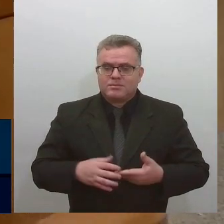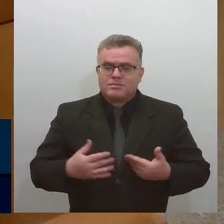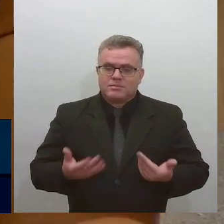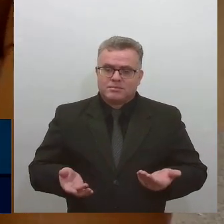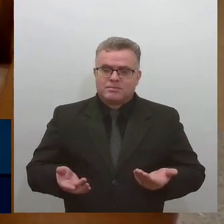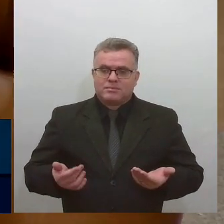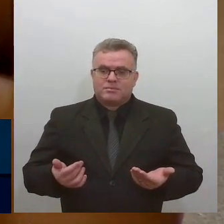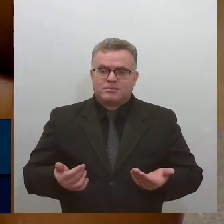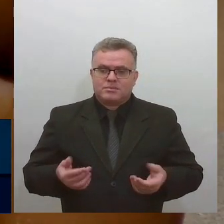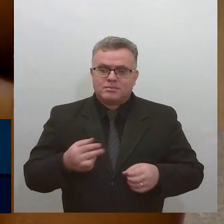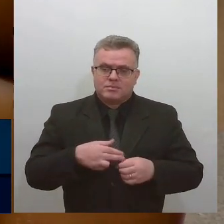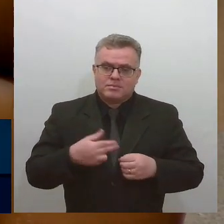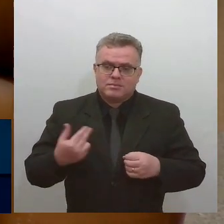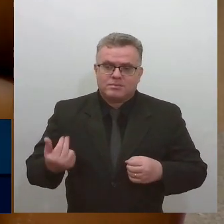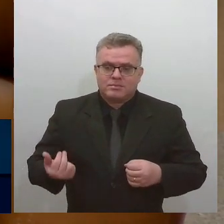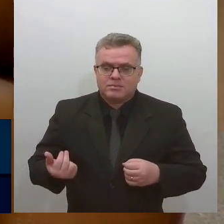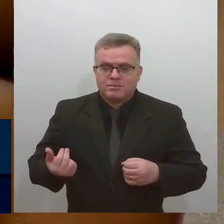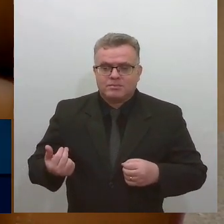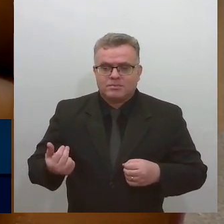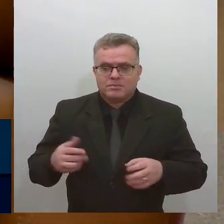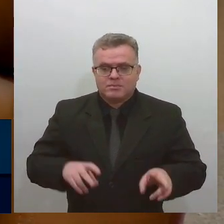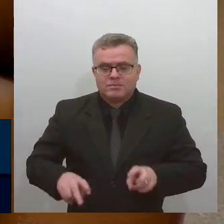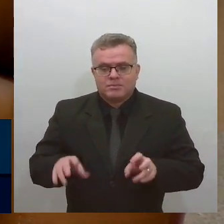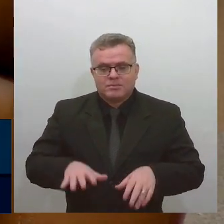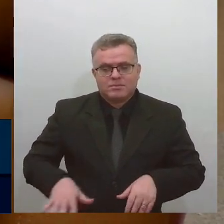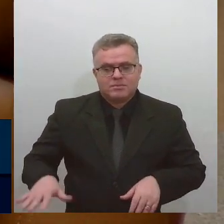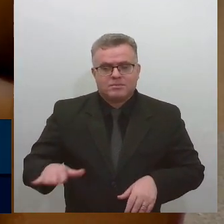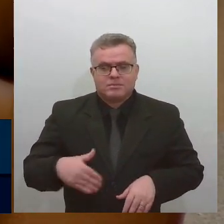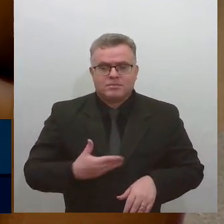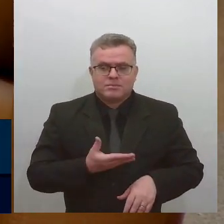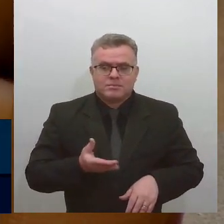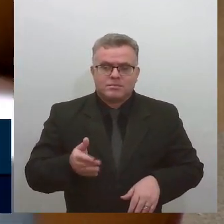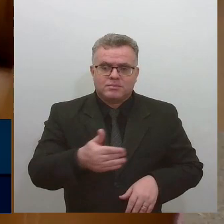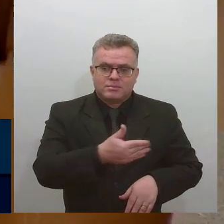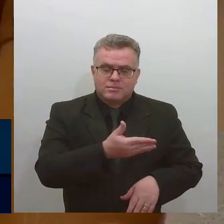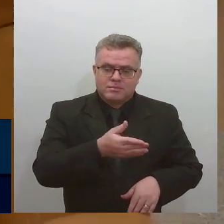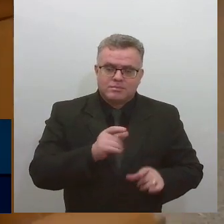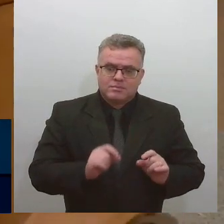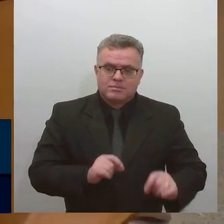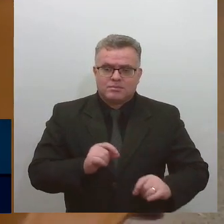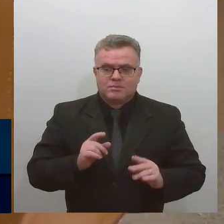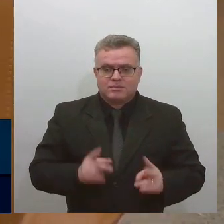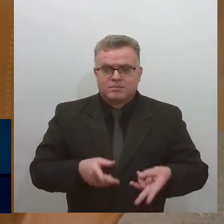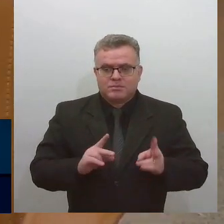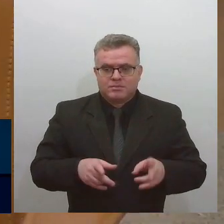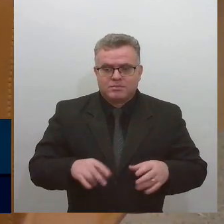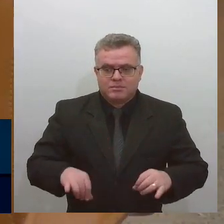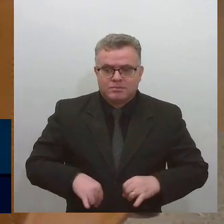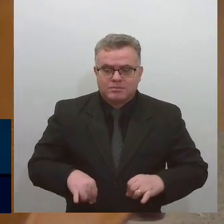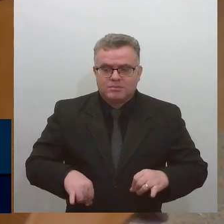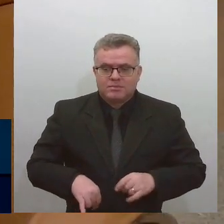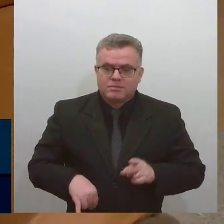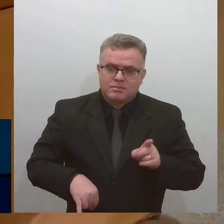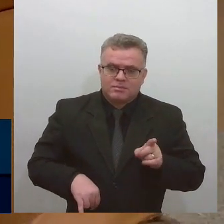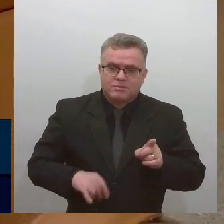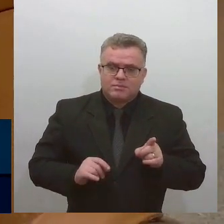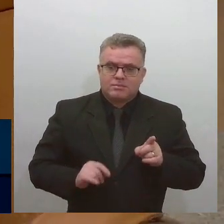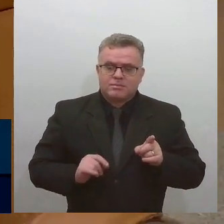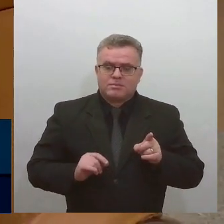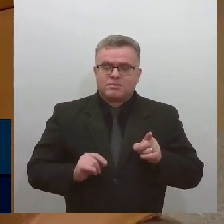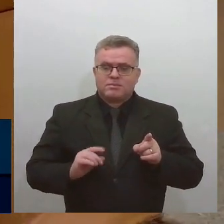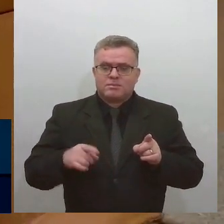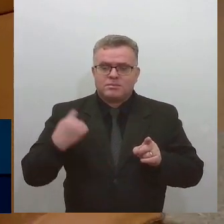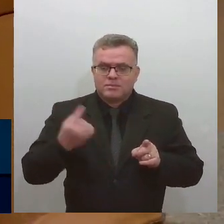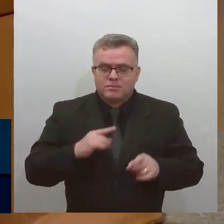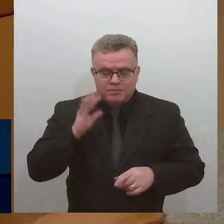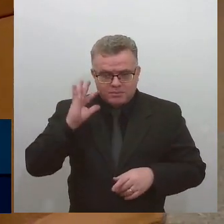ali Med Sertão que pega aquela área de baixo São Francisco a gente usa ali C1 a gente sofre bastante é um sonho que a gente tem de realmente